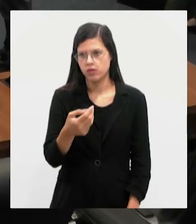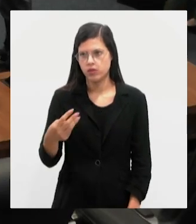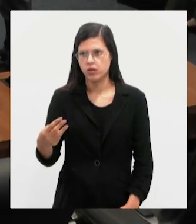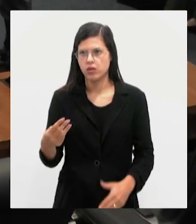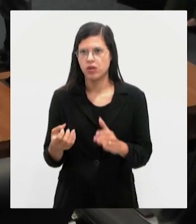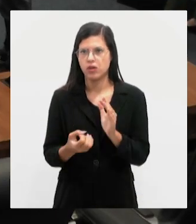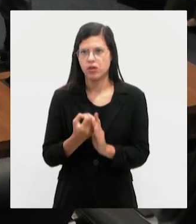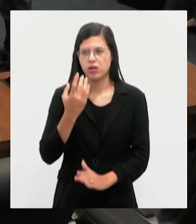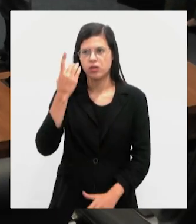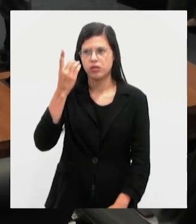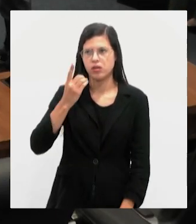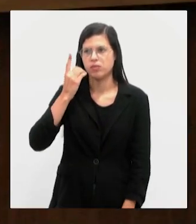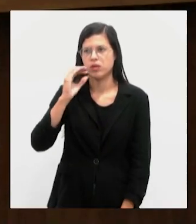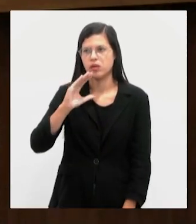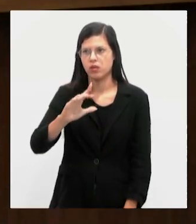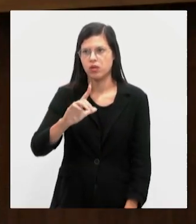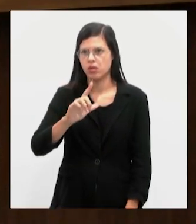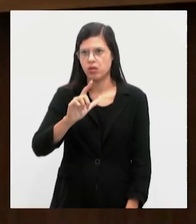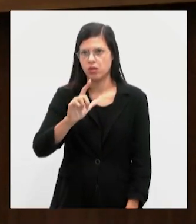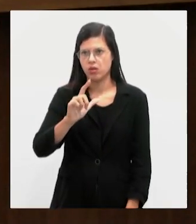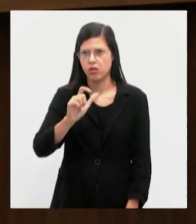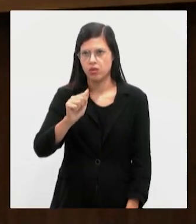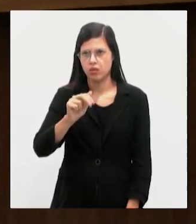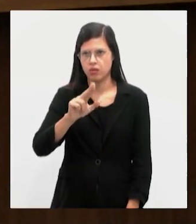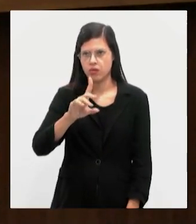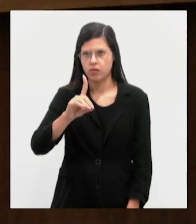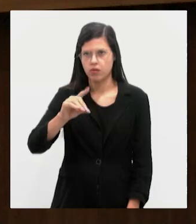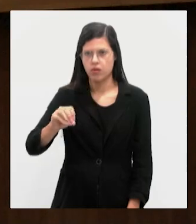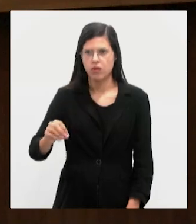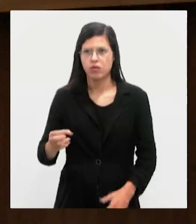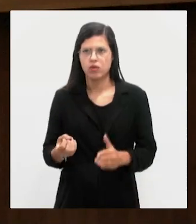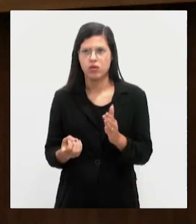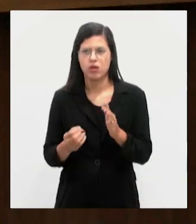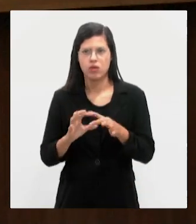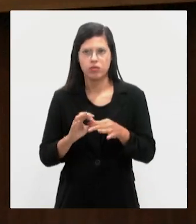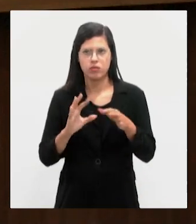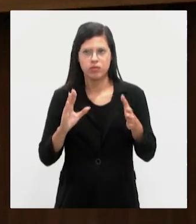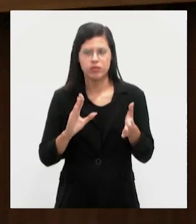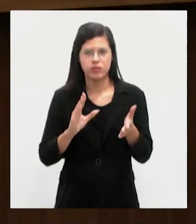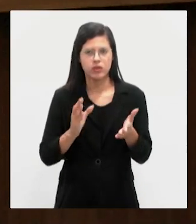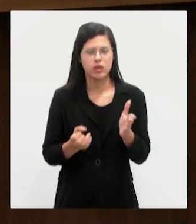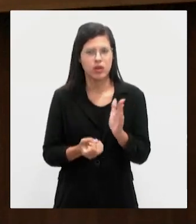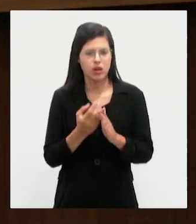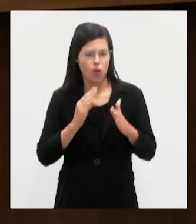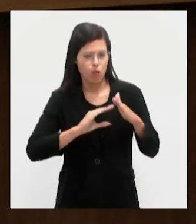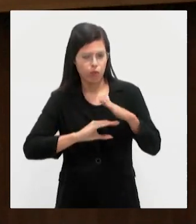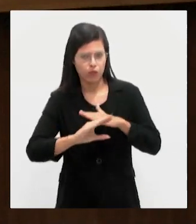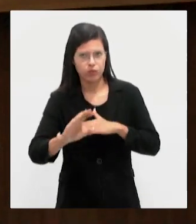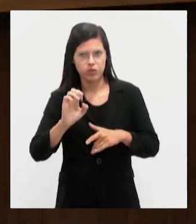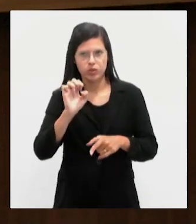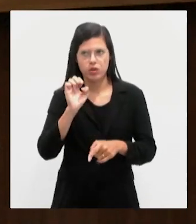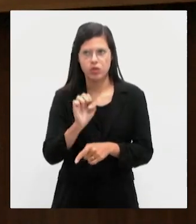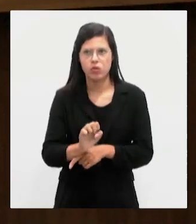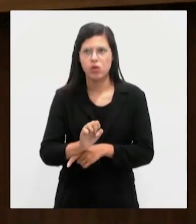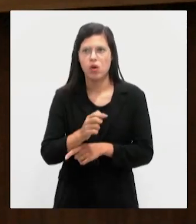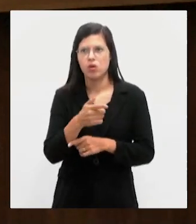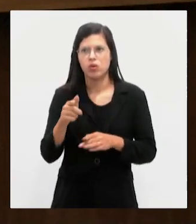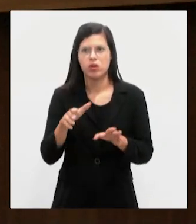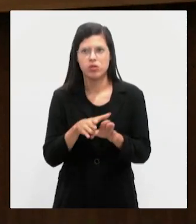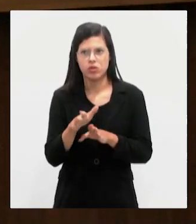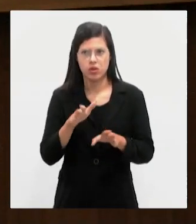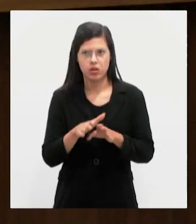deputado Cláudio Caiado, que autoriza a criar o Fundo Estadual da Baía de Sepetiba e da outras providências.